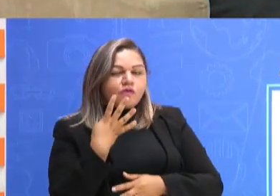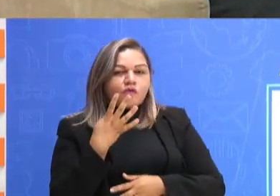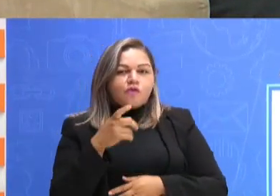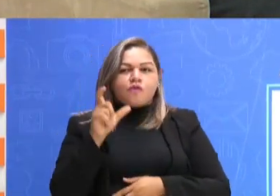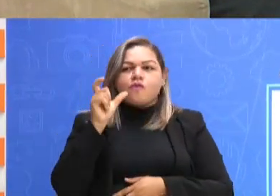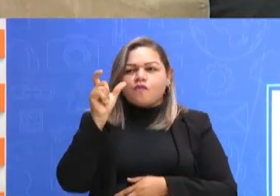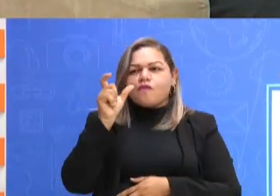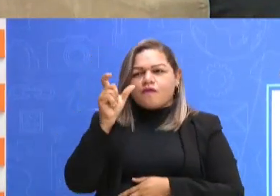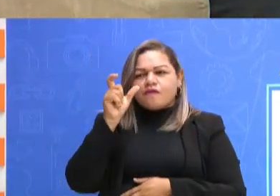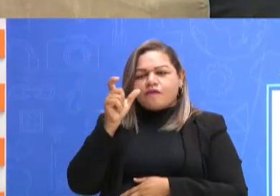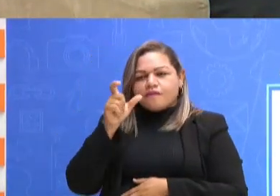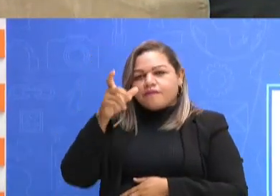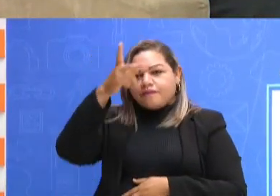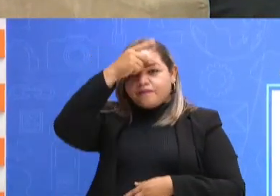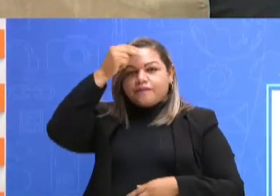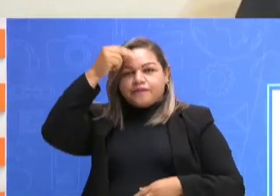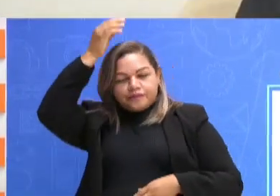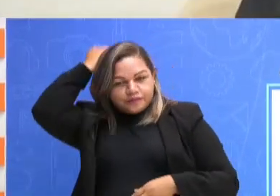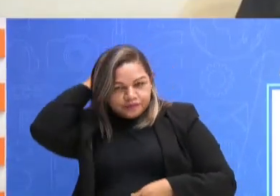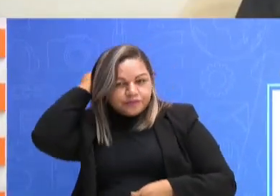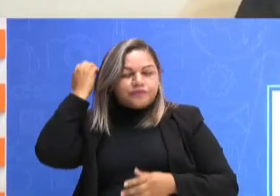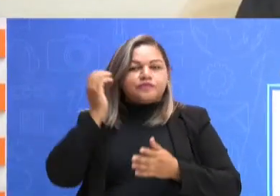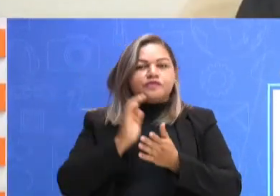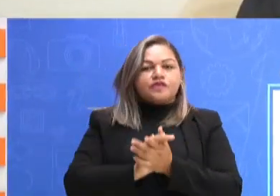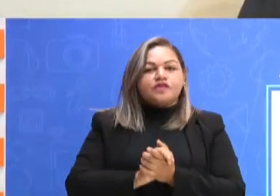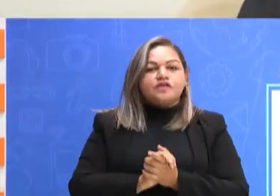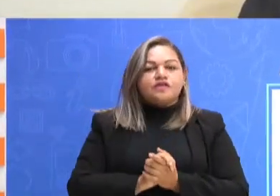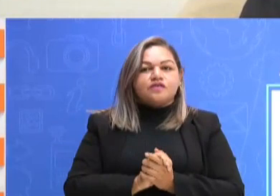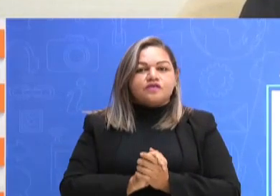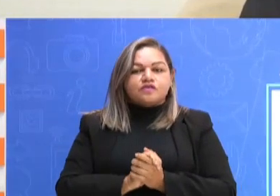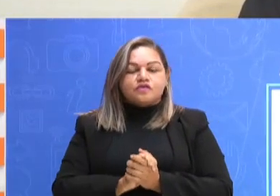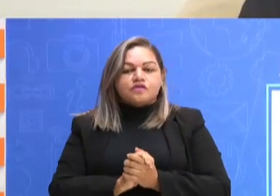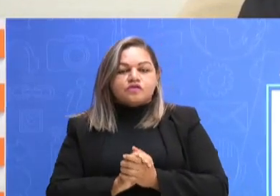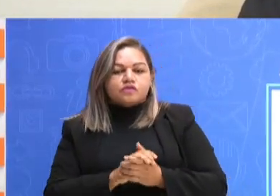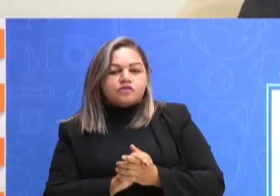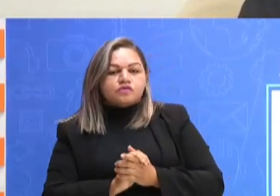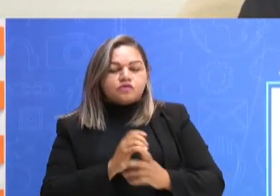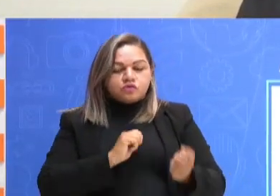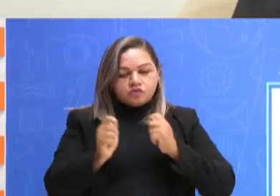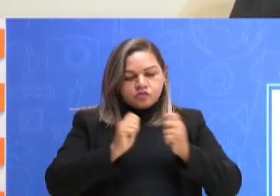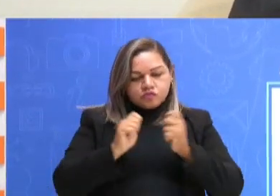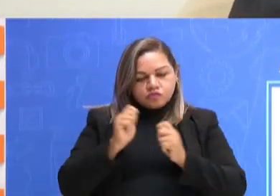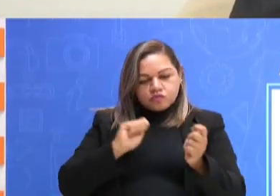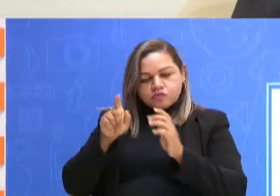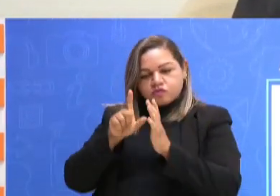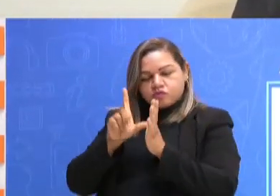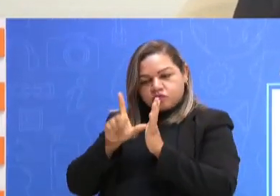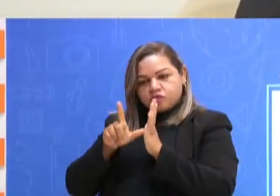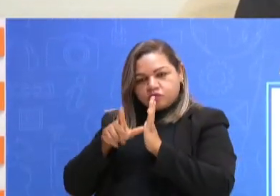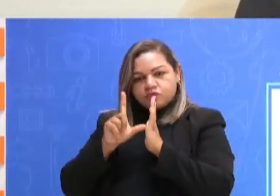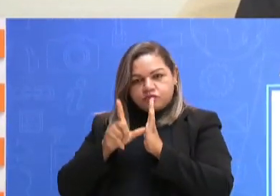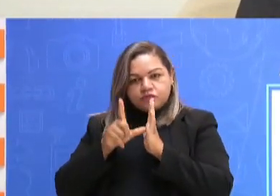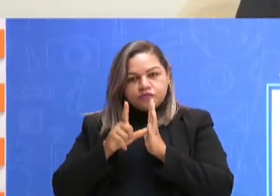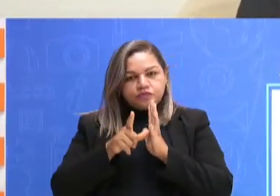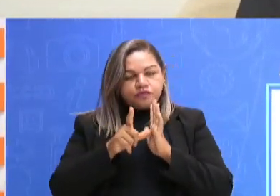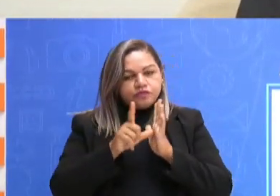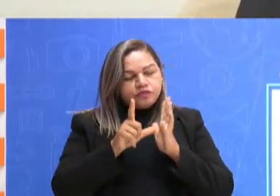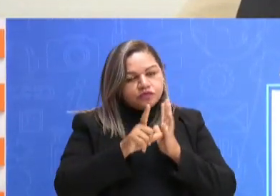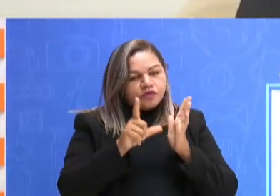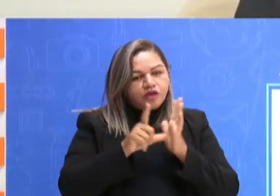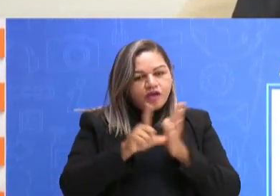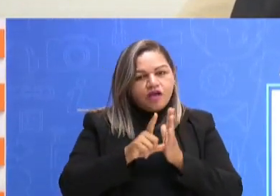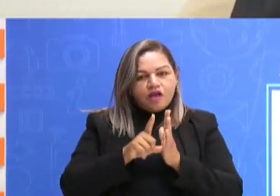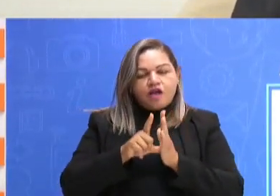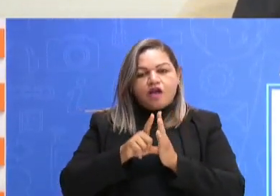palavras aqui do prefeito, vamos dizer assim, refis, beneficiando o comércio, o lojista. O kit alimentação da